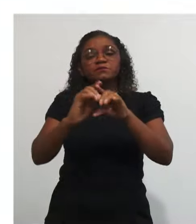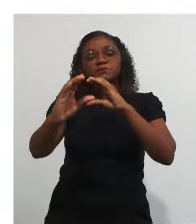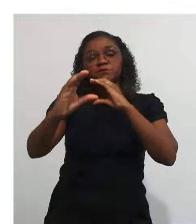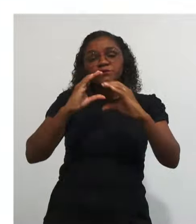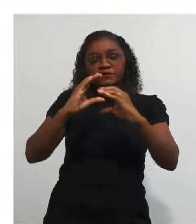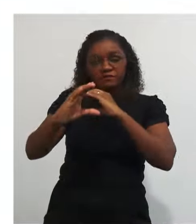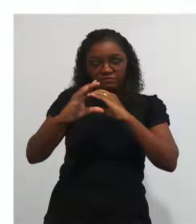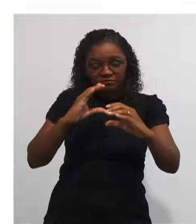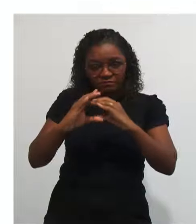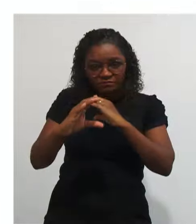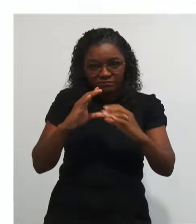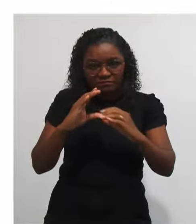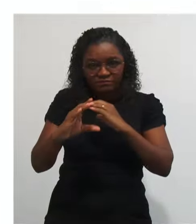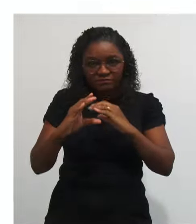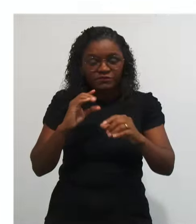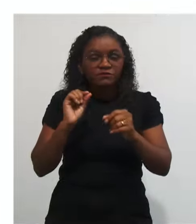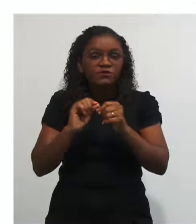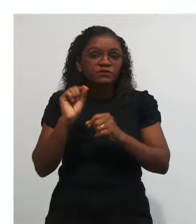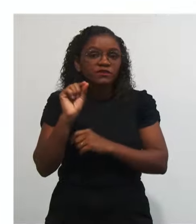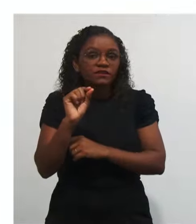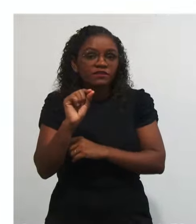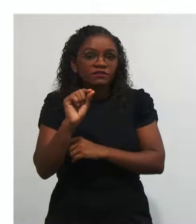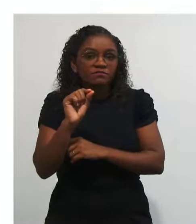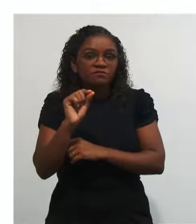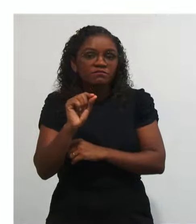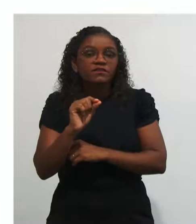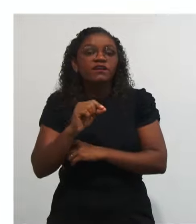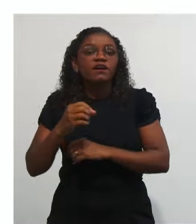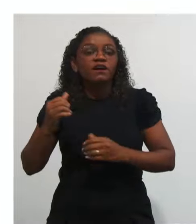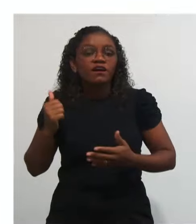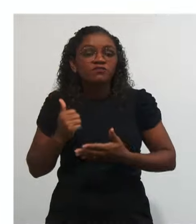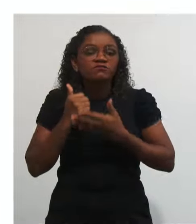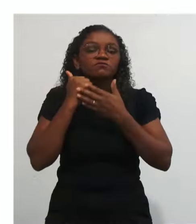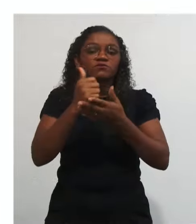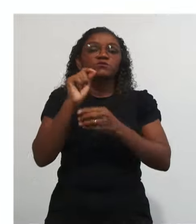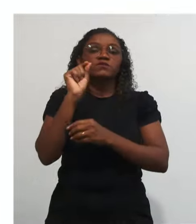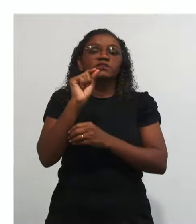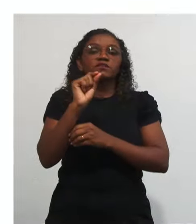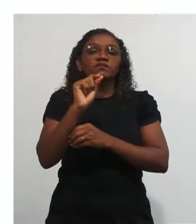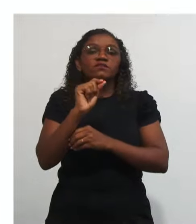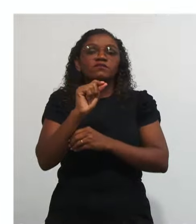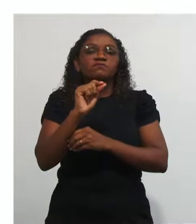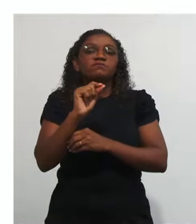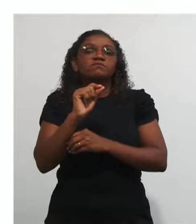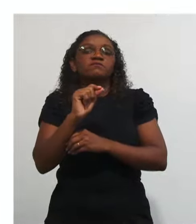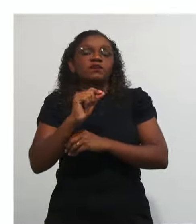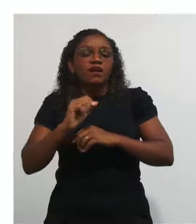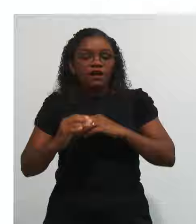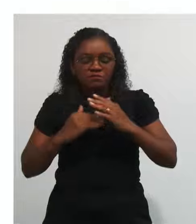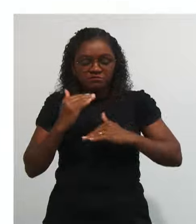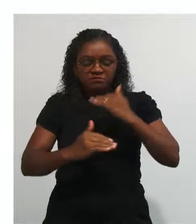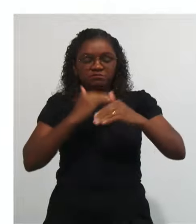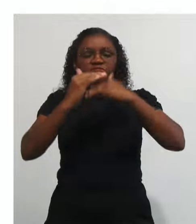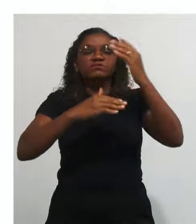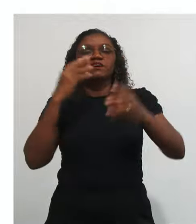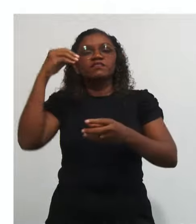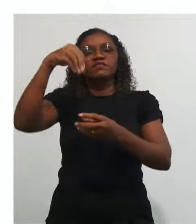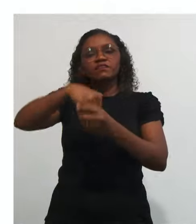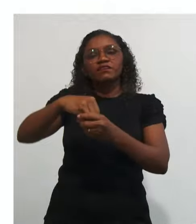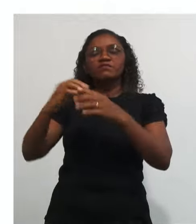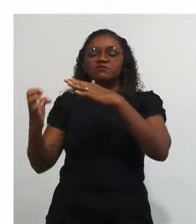que vieram aí também para impactar a produtividade de uma organização e